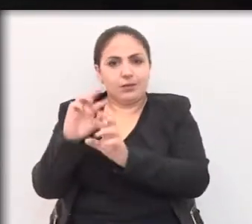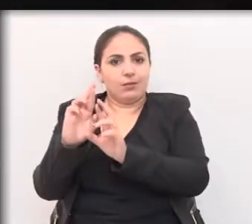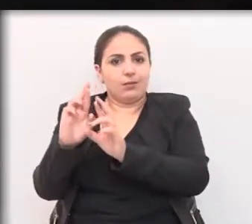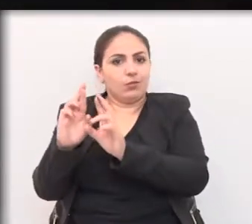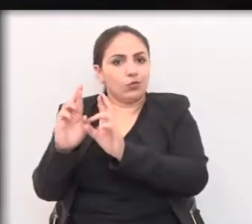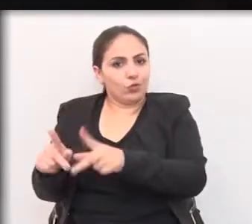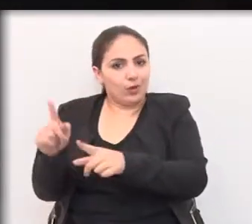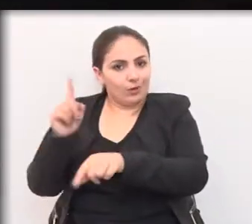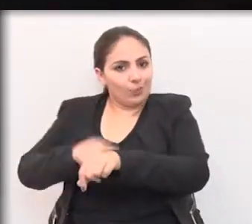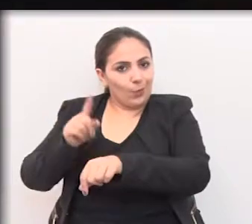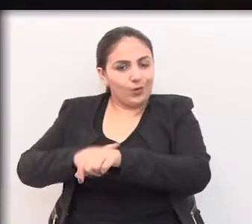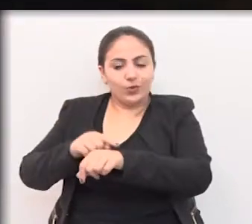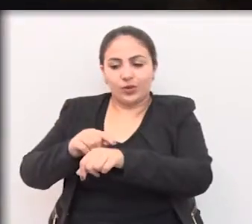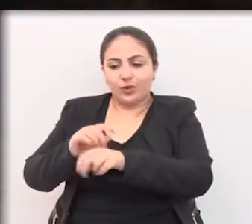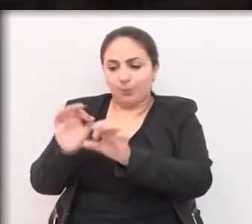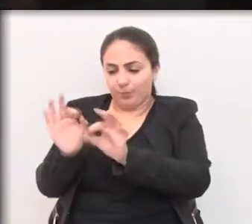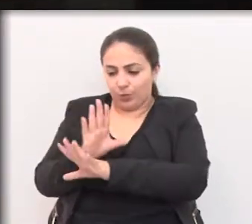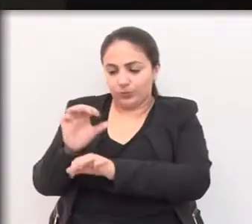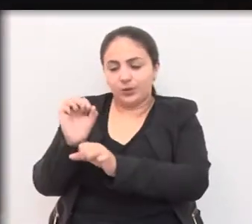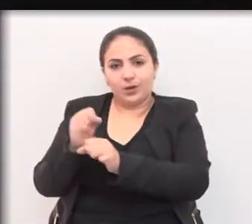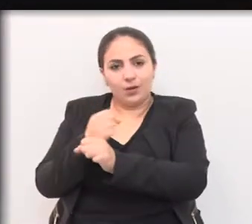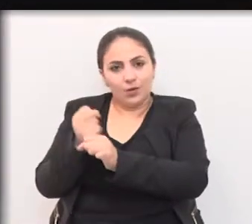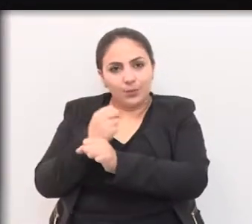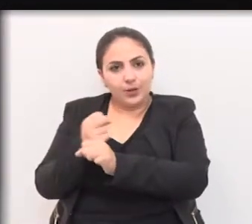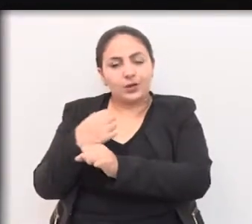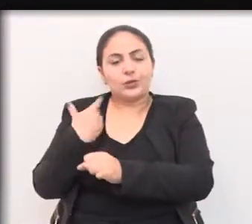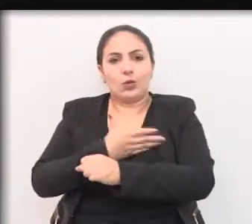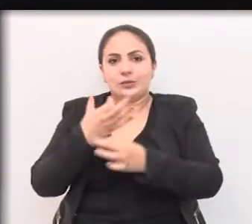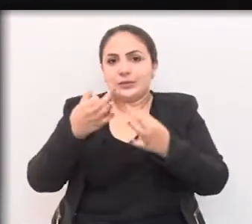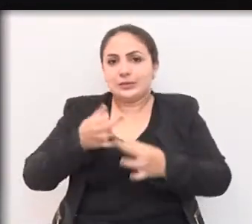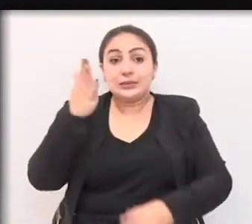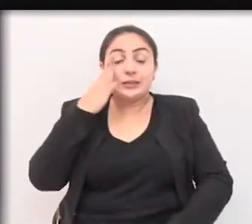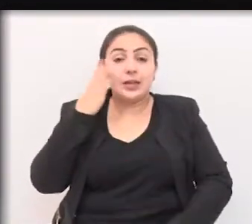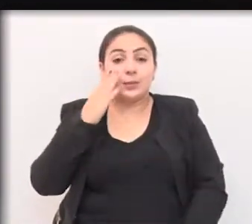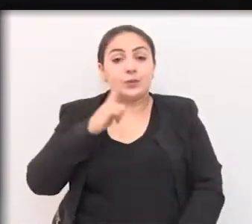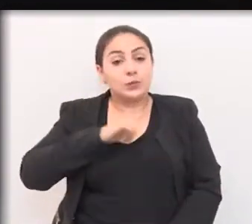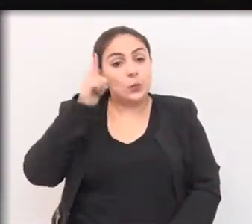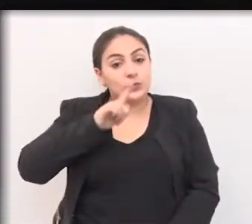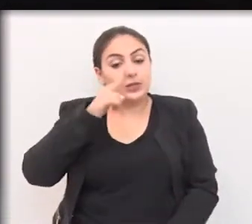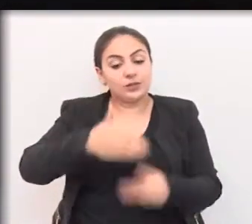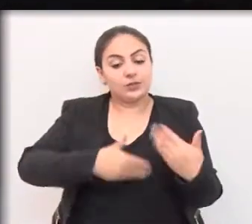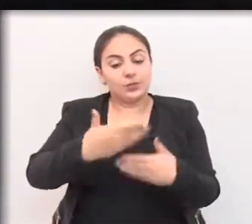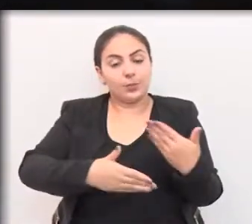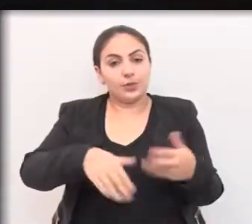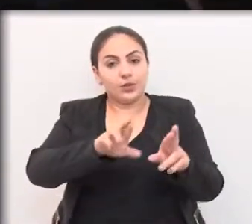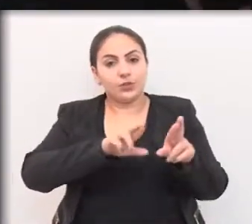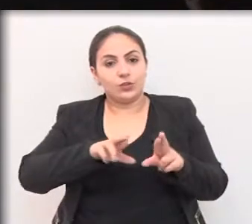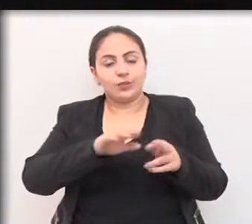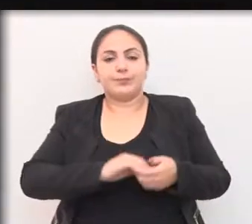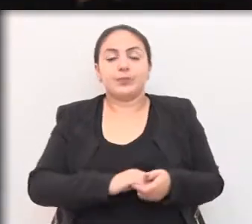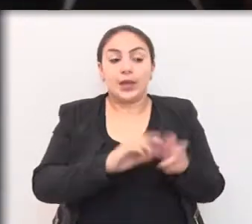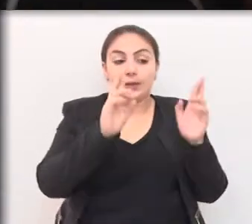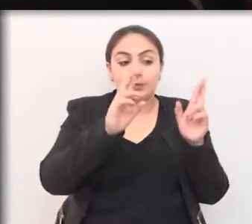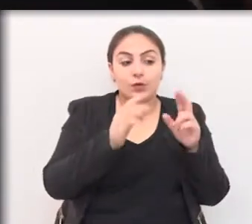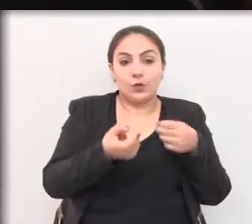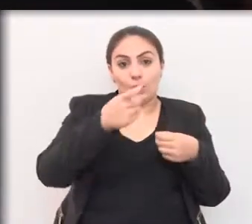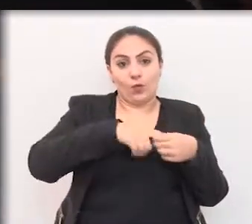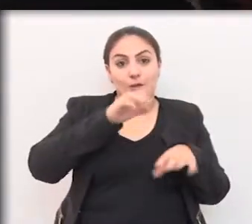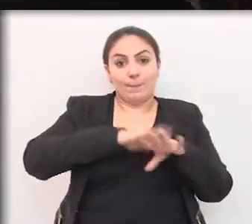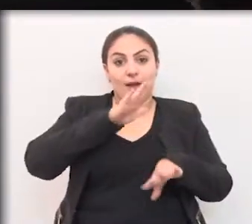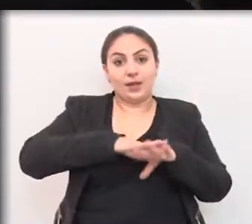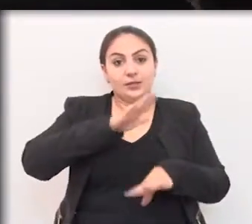outra a partir da conclusão da obra e nós temos certeza que teremos um desenvolvimento regional muito grande. A expectativa é que nós retomemos